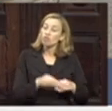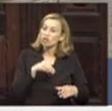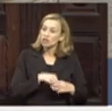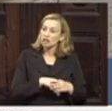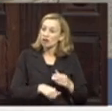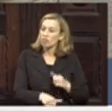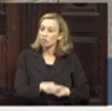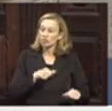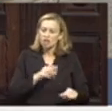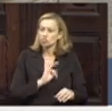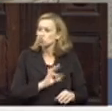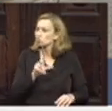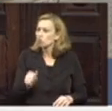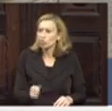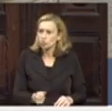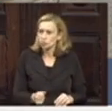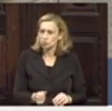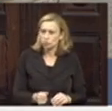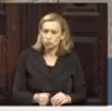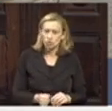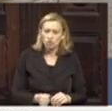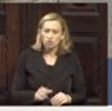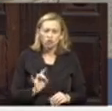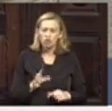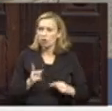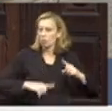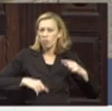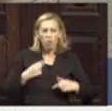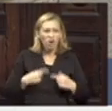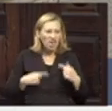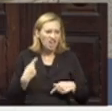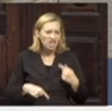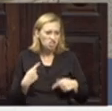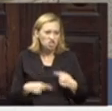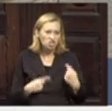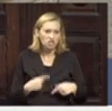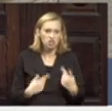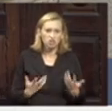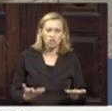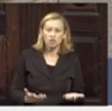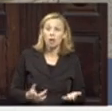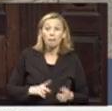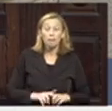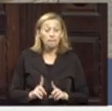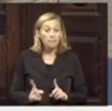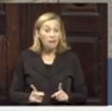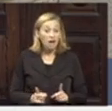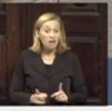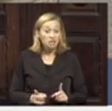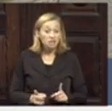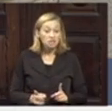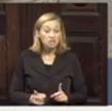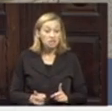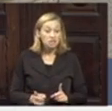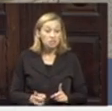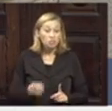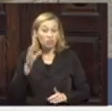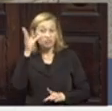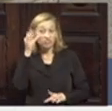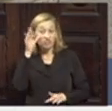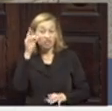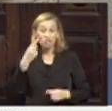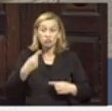nos últimos anos. Aliás, este ofício diz respeito às indicações políticas para a AGETRANSP. E aí eu